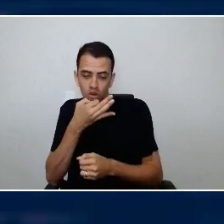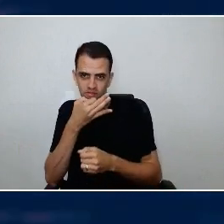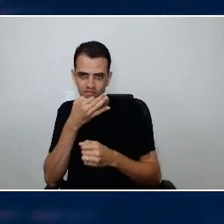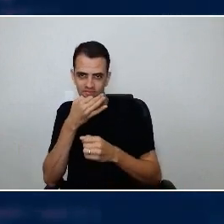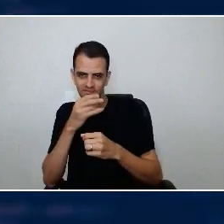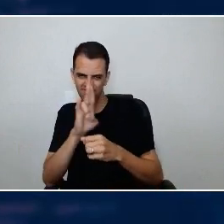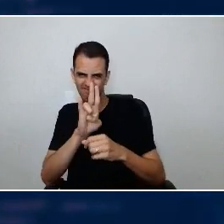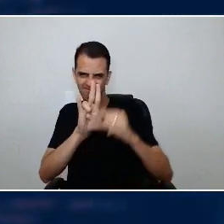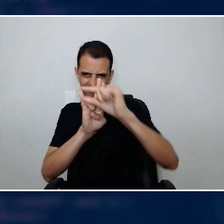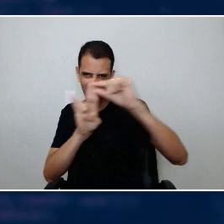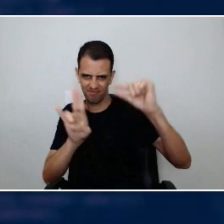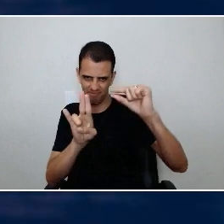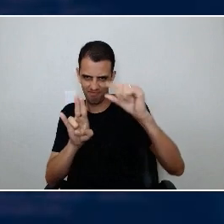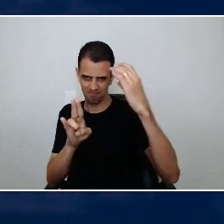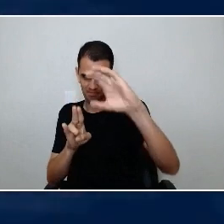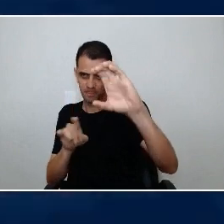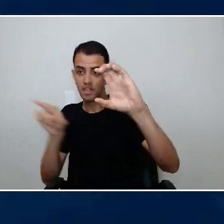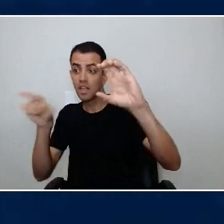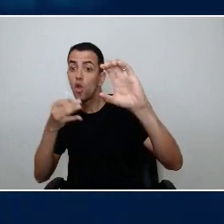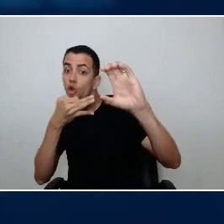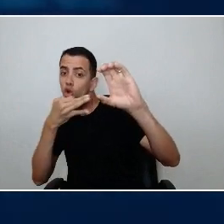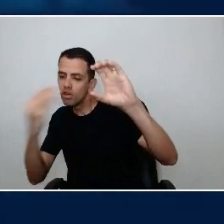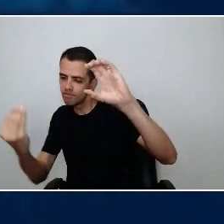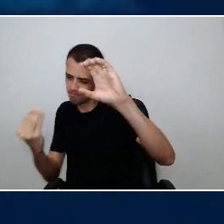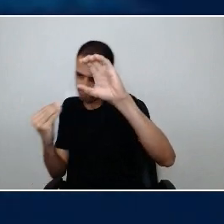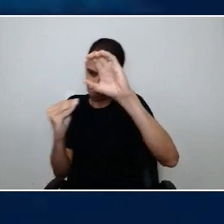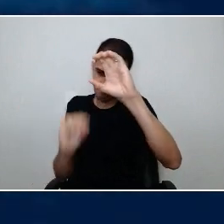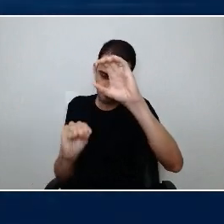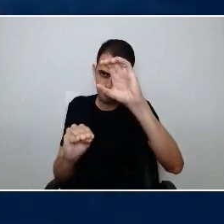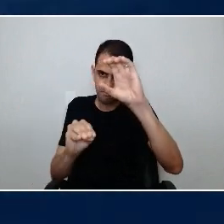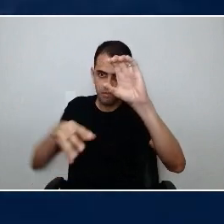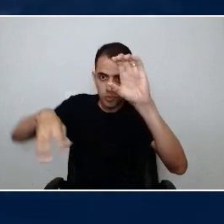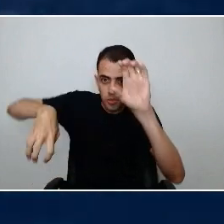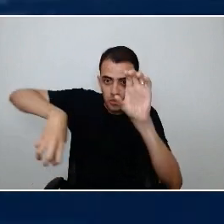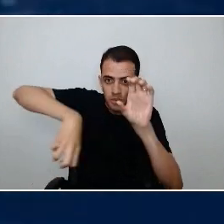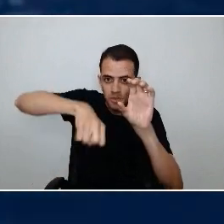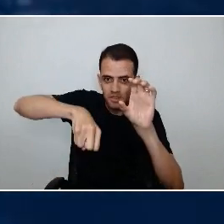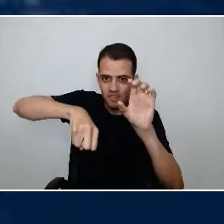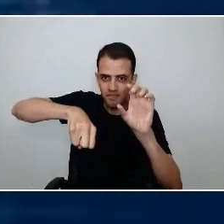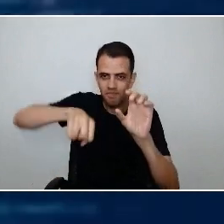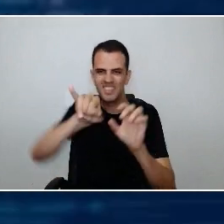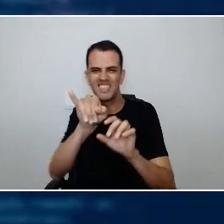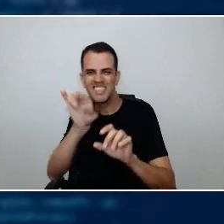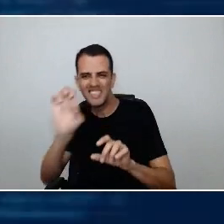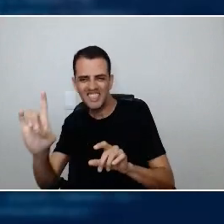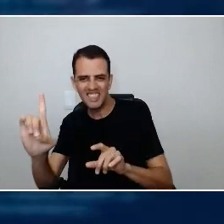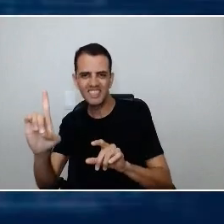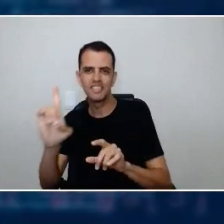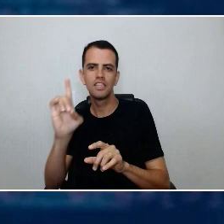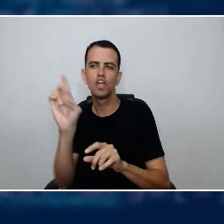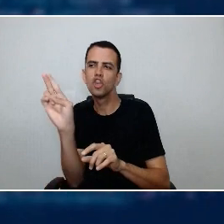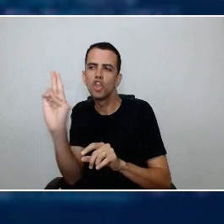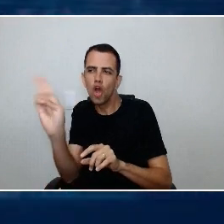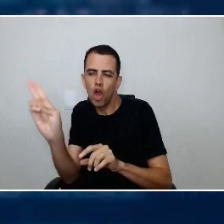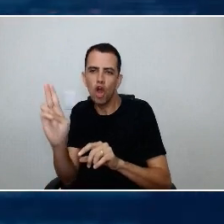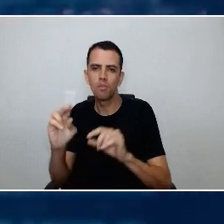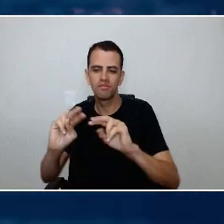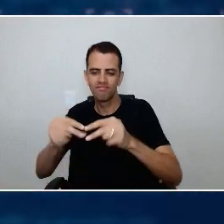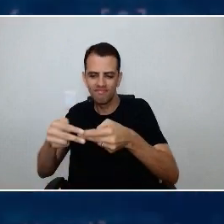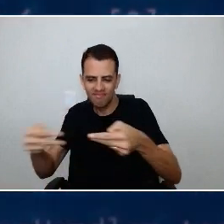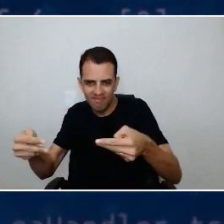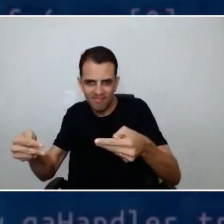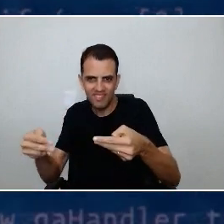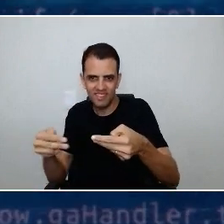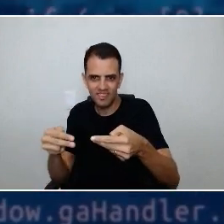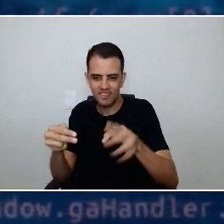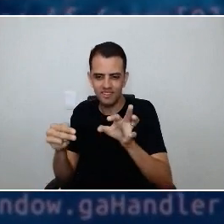postagem então ele já carrega o comentário da pessoa ali o ID para referenciar no hiperlink o nome ou né de repente